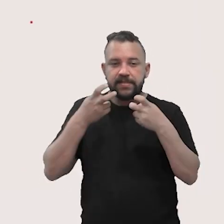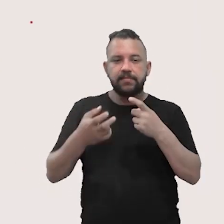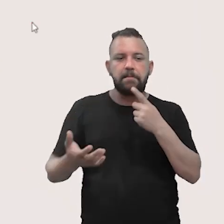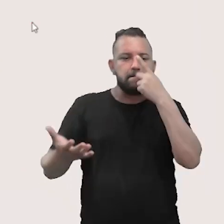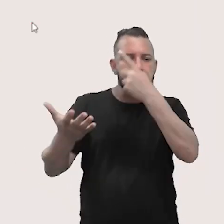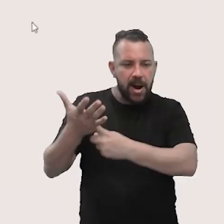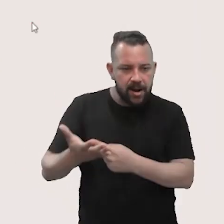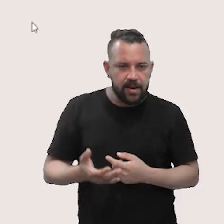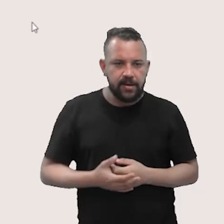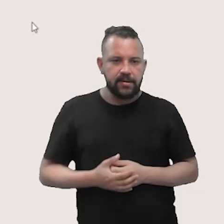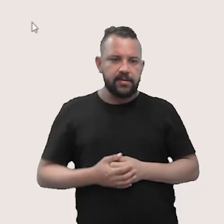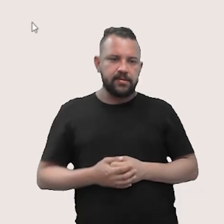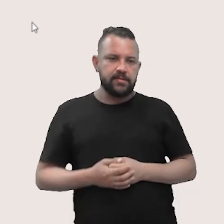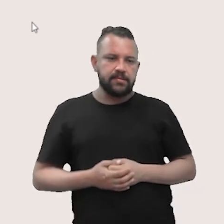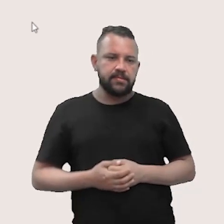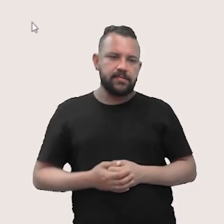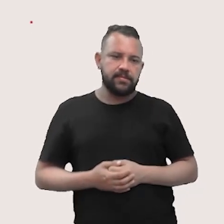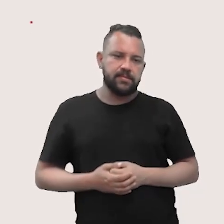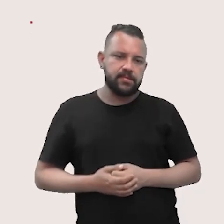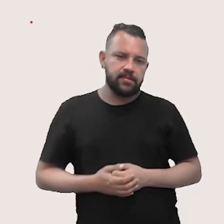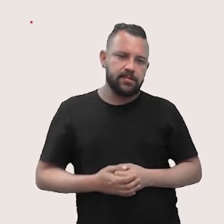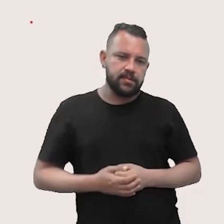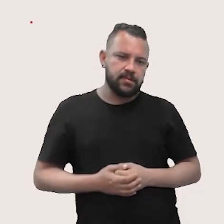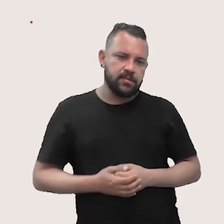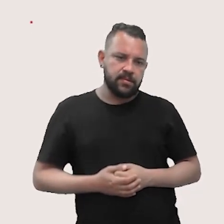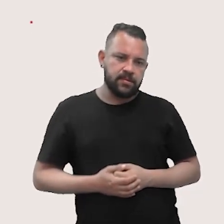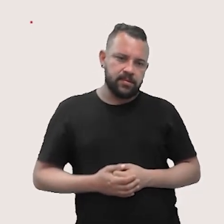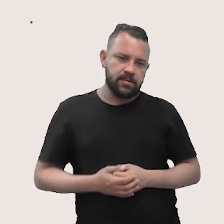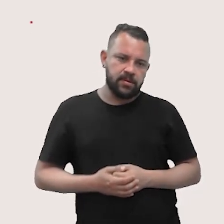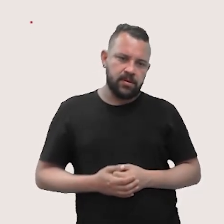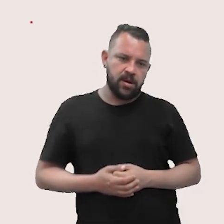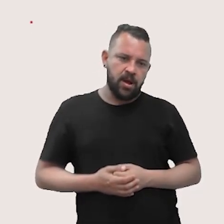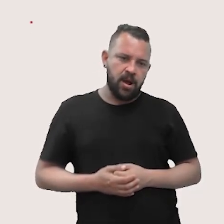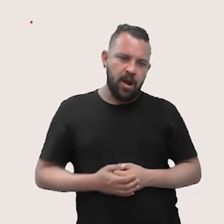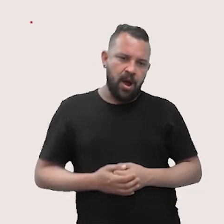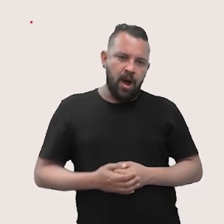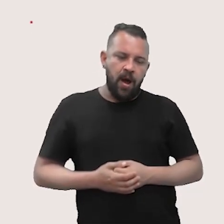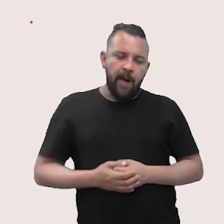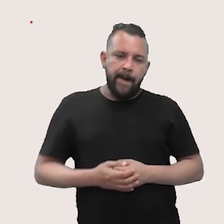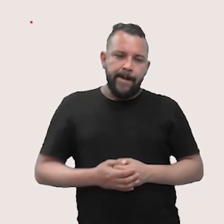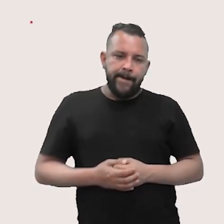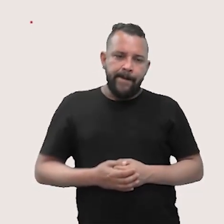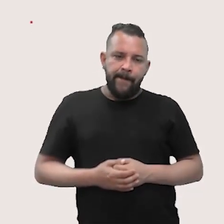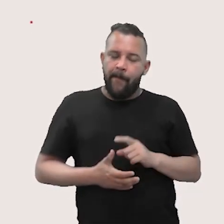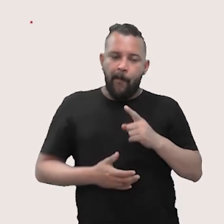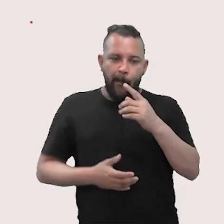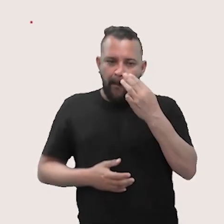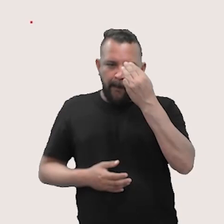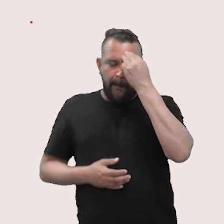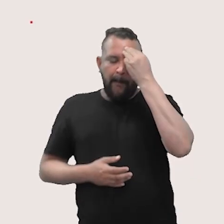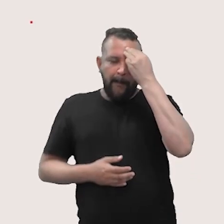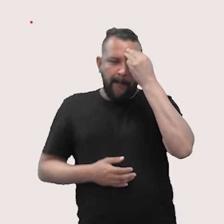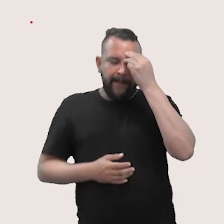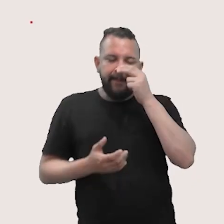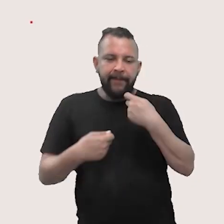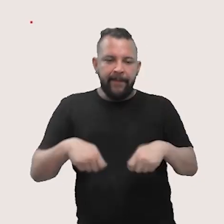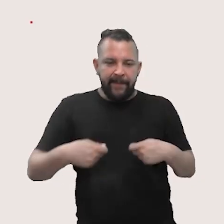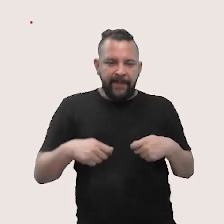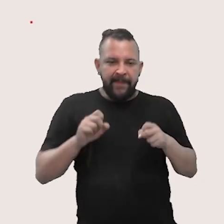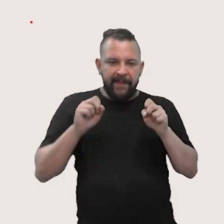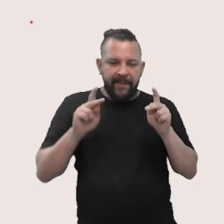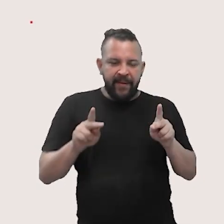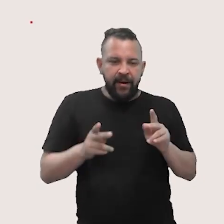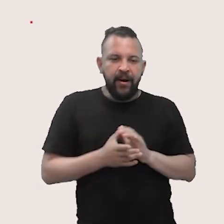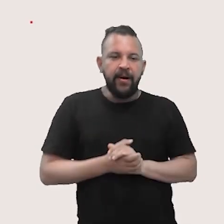aqui, marca essa passagem aqui, ó. Variação diatópica. Não esqueça esse nome.